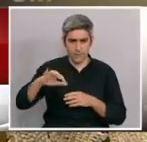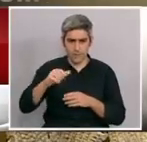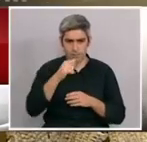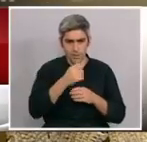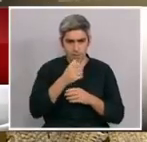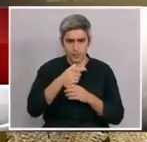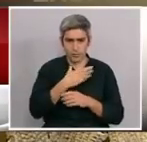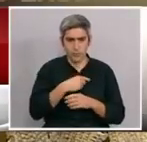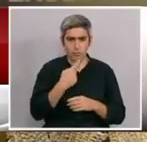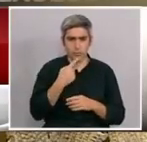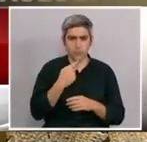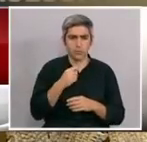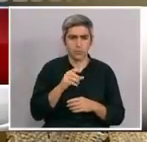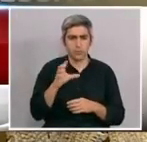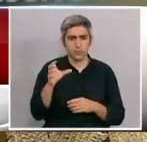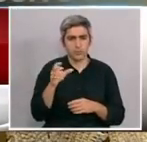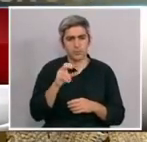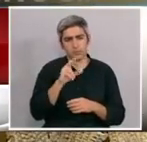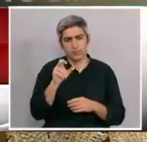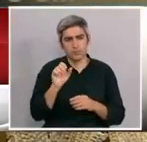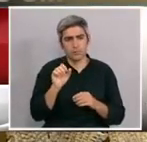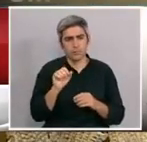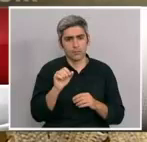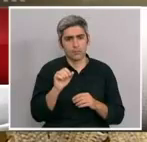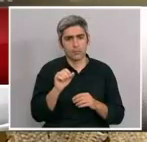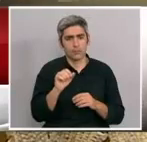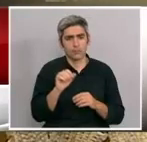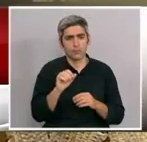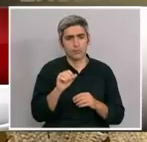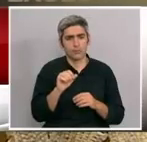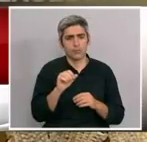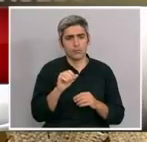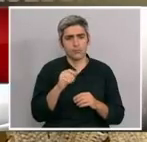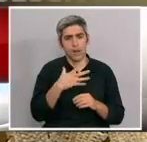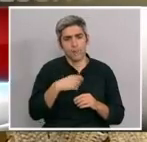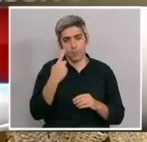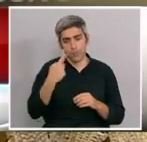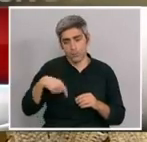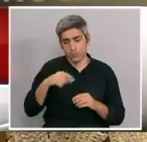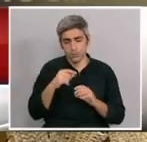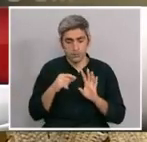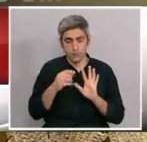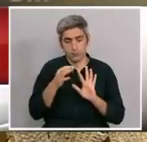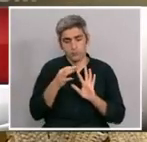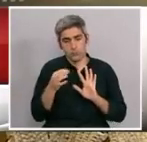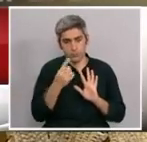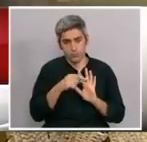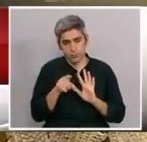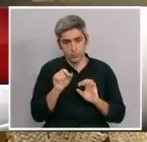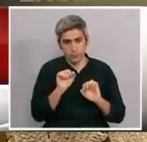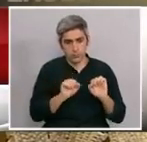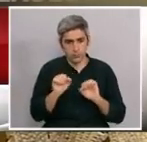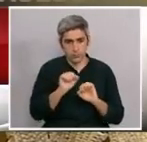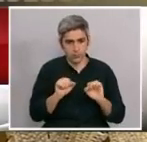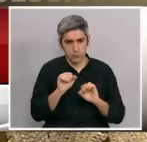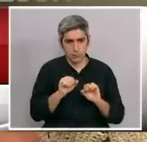e gostava muito de ir para lá limpar, quer dizer, levava uma de nós. Eu, por exemplo, ia limpar os golões,